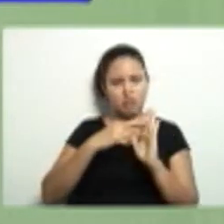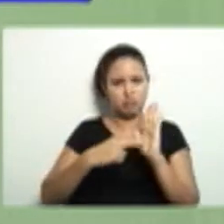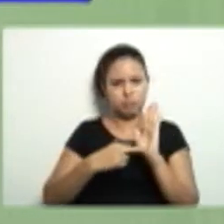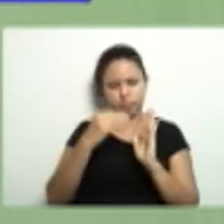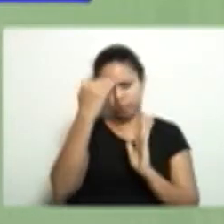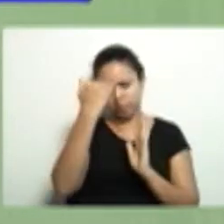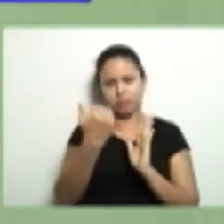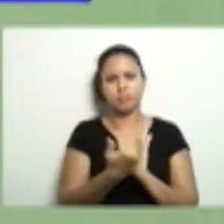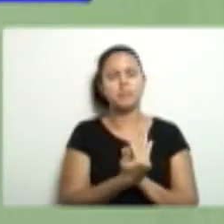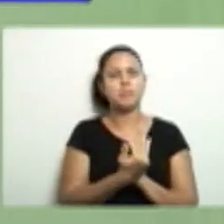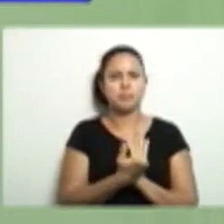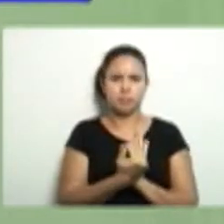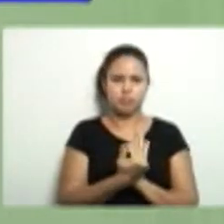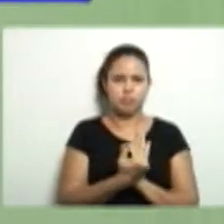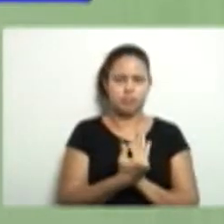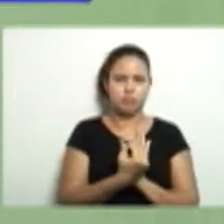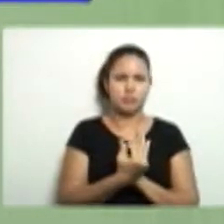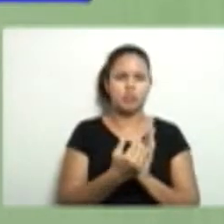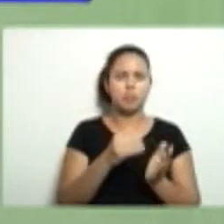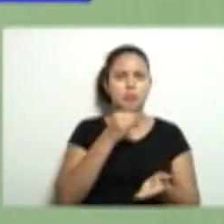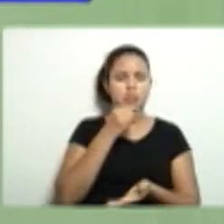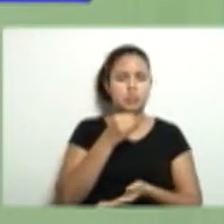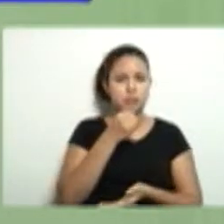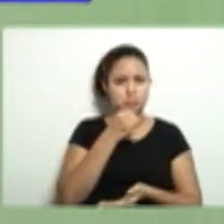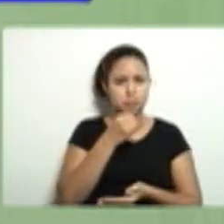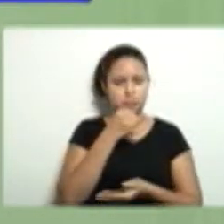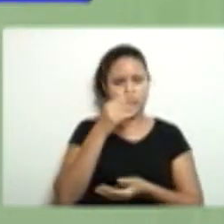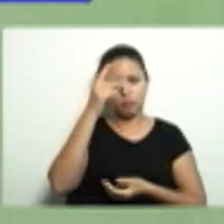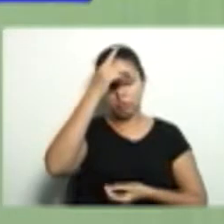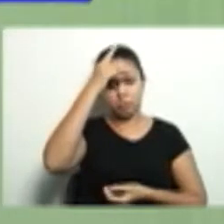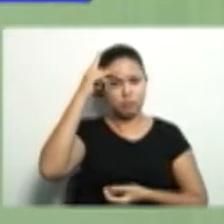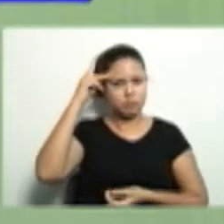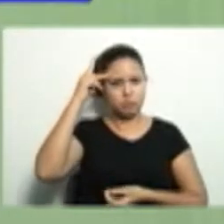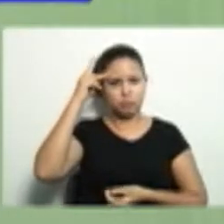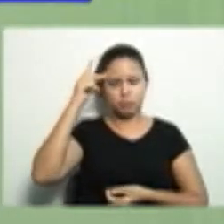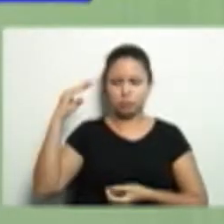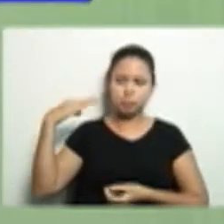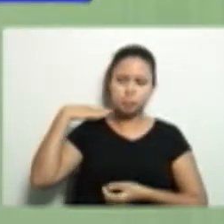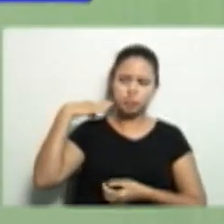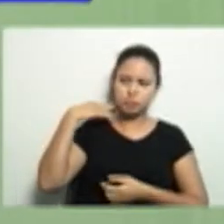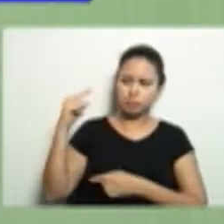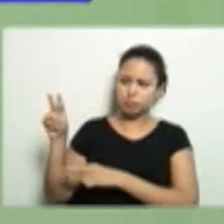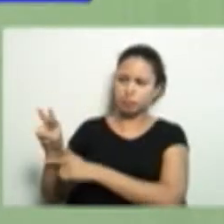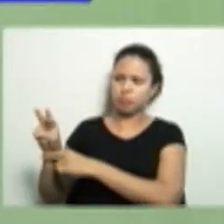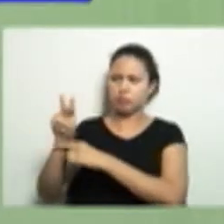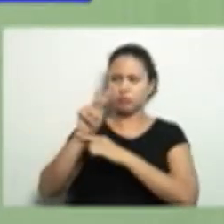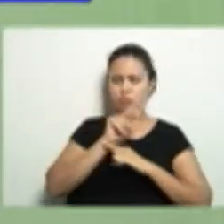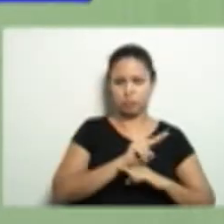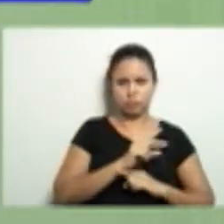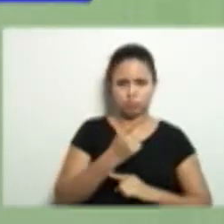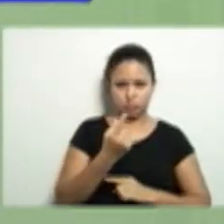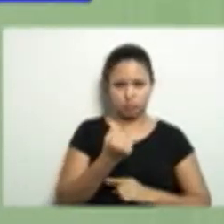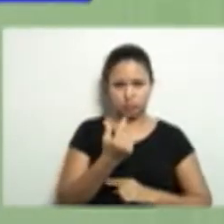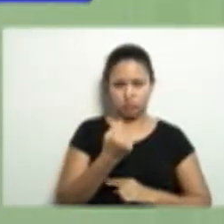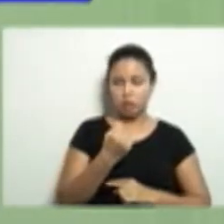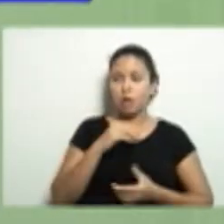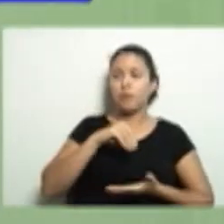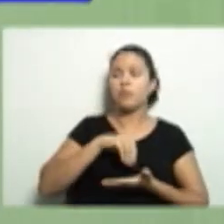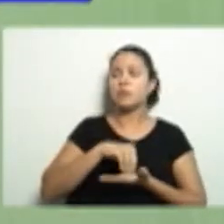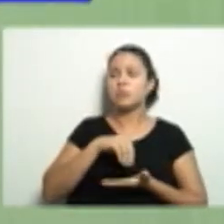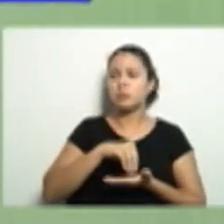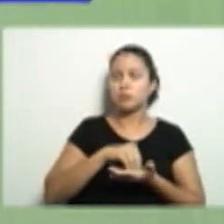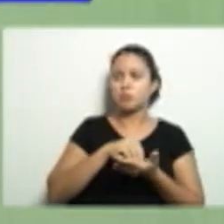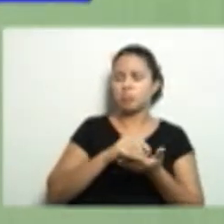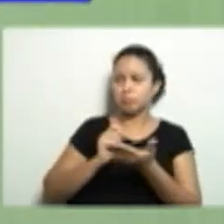o adimplemento acontece quando é feito pagamento do valor emprestado. Então, quando a gente fala que existem menores taxas de